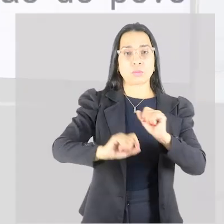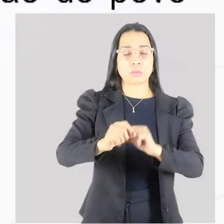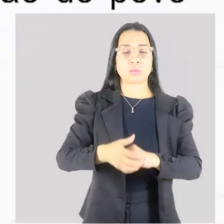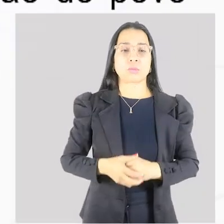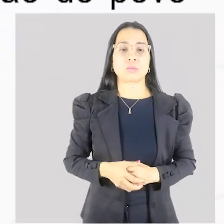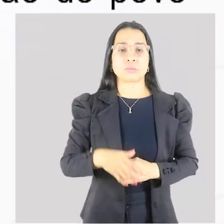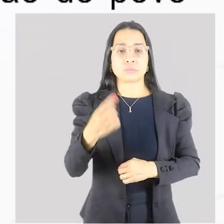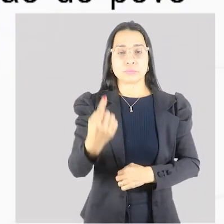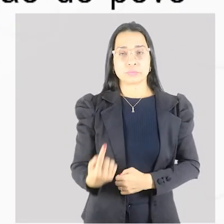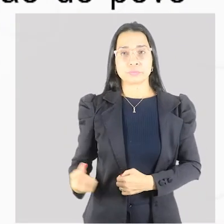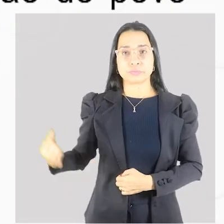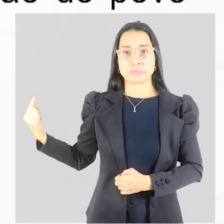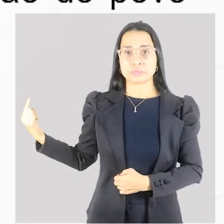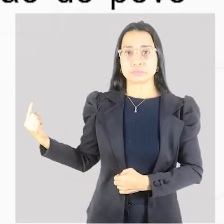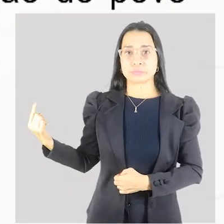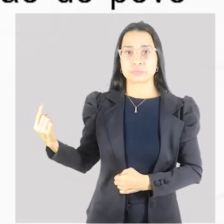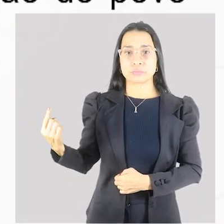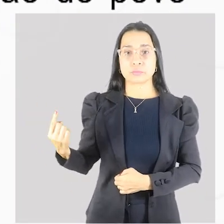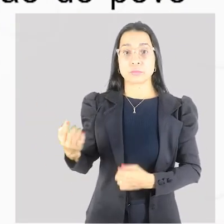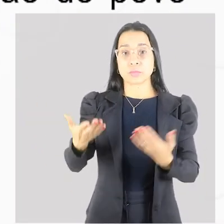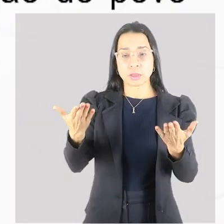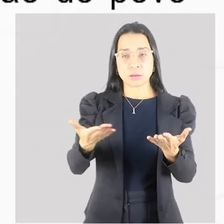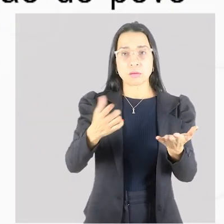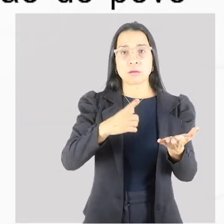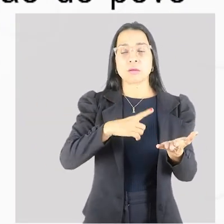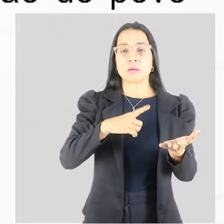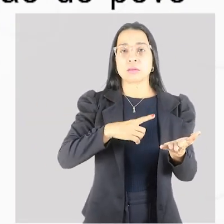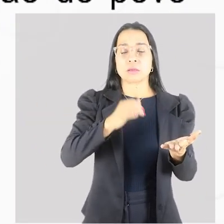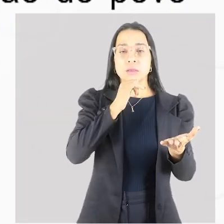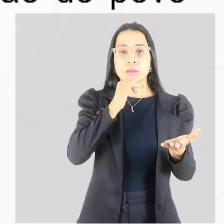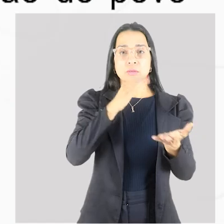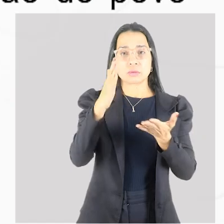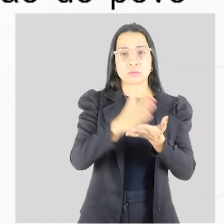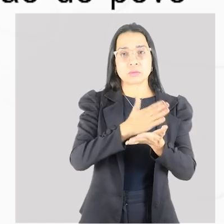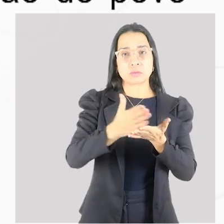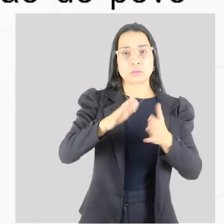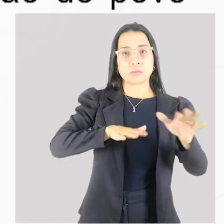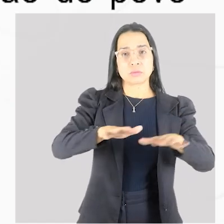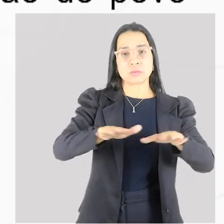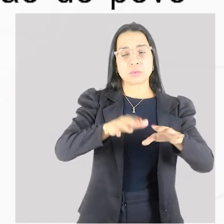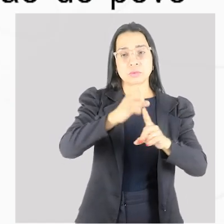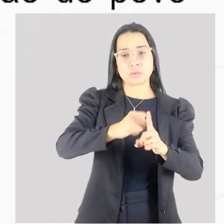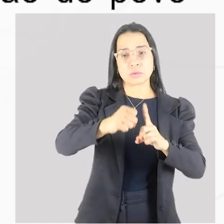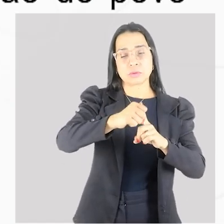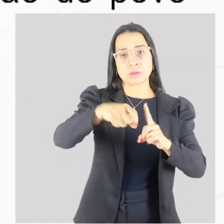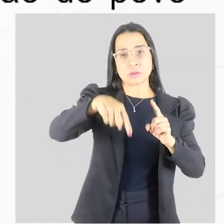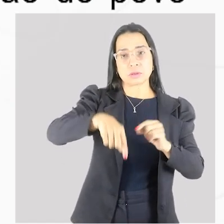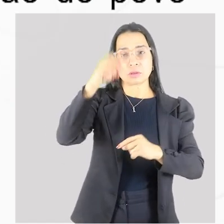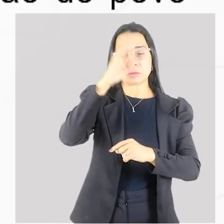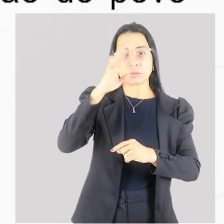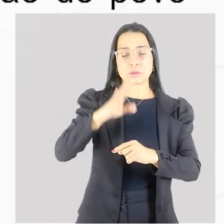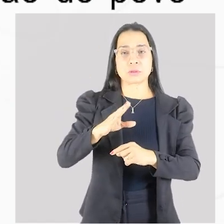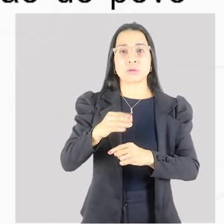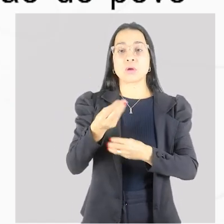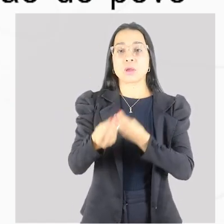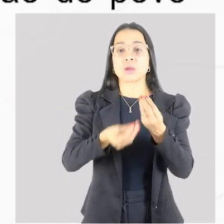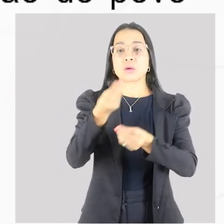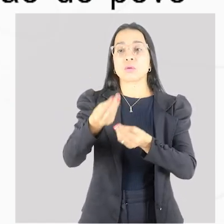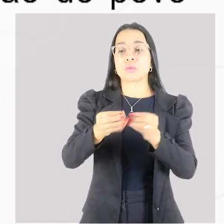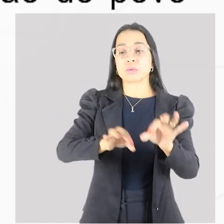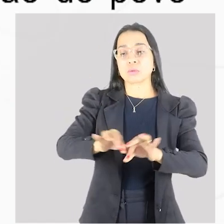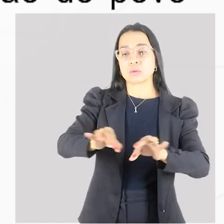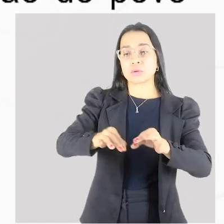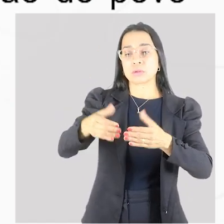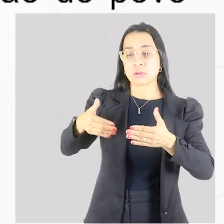E aqui a gente tem exemplos de alguns movimentos sociais no Brasil e como eles se formaram e se consolidaram ao longo do